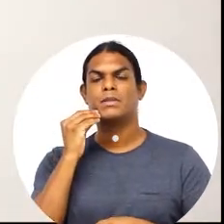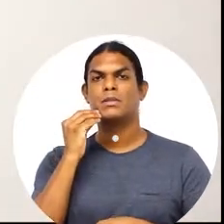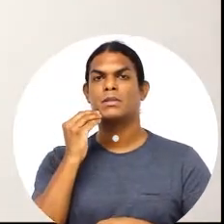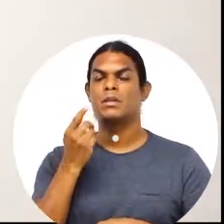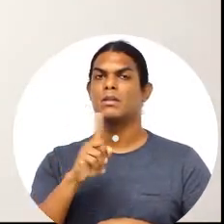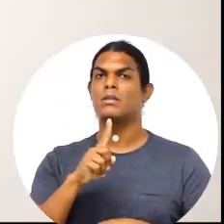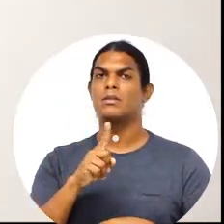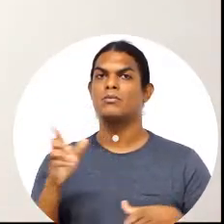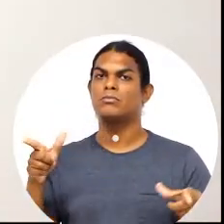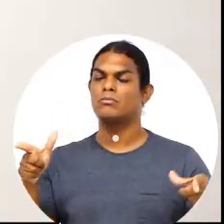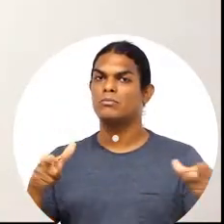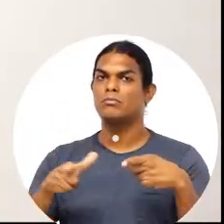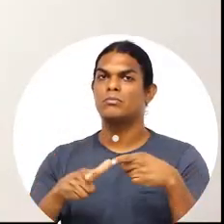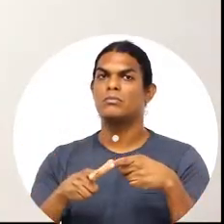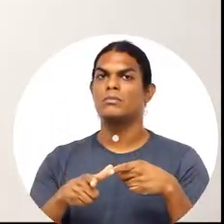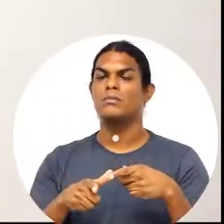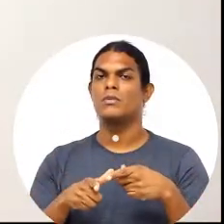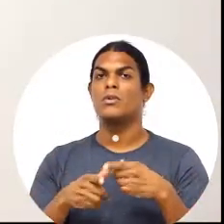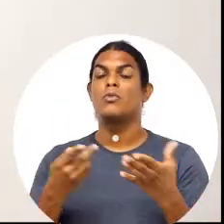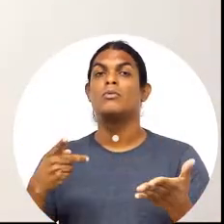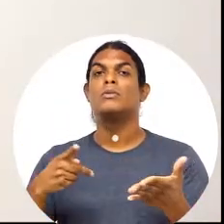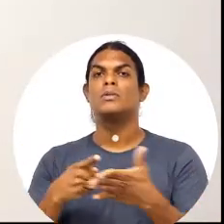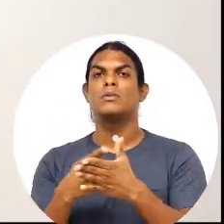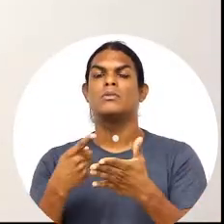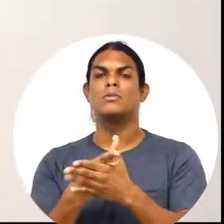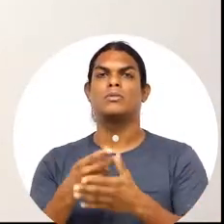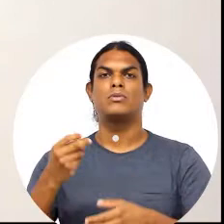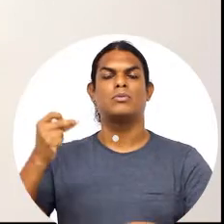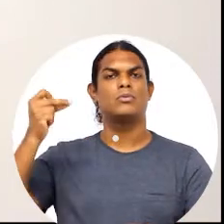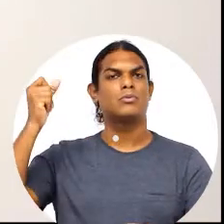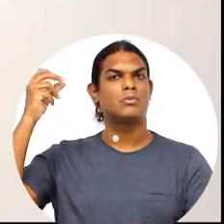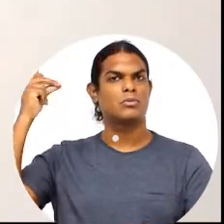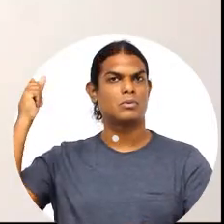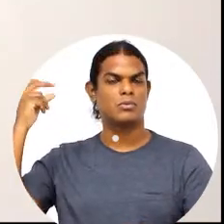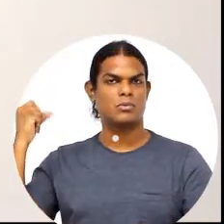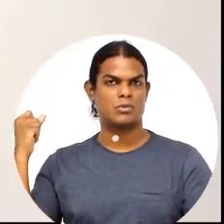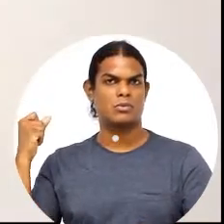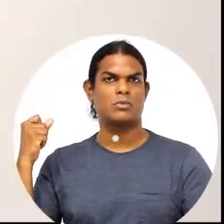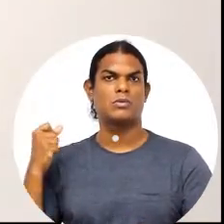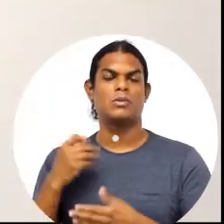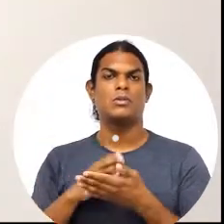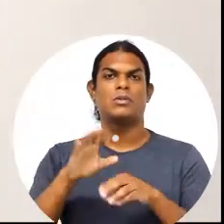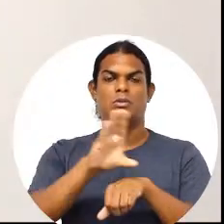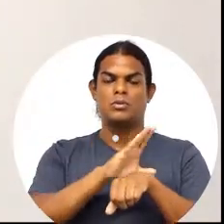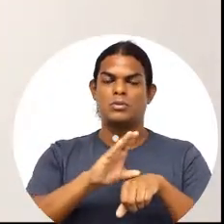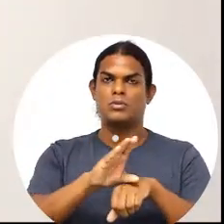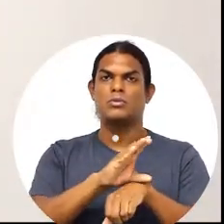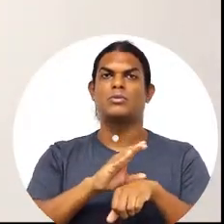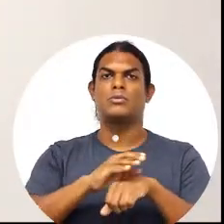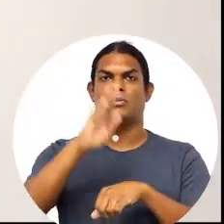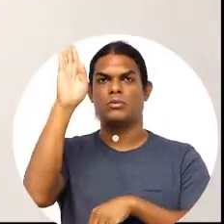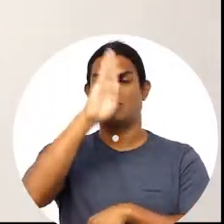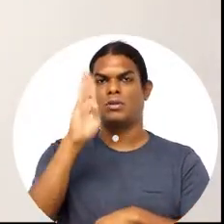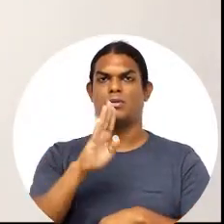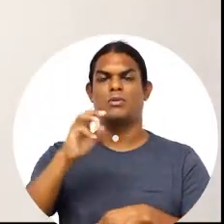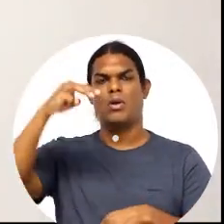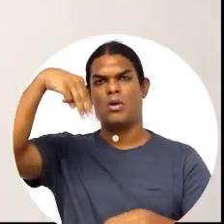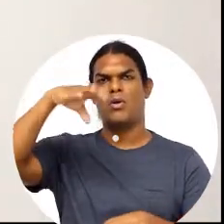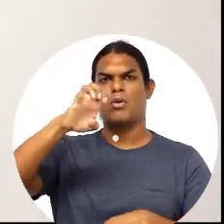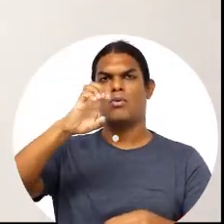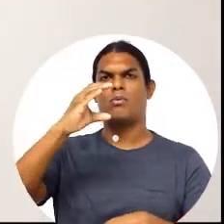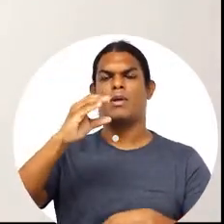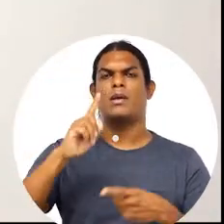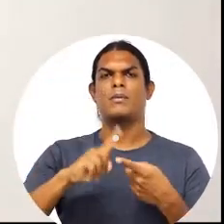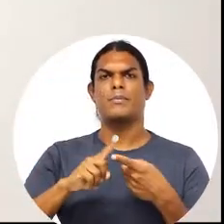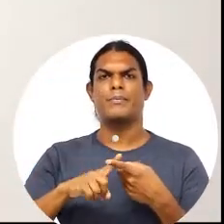quando fizemos o arremate histórico das constituições brasileiras. O MEC também abraçou essa política de valorização